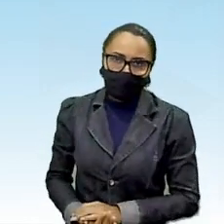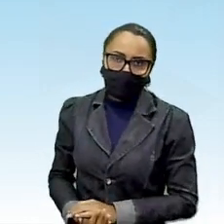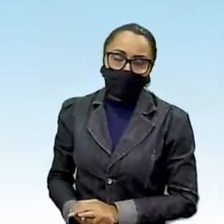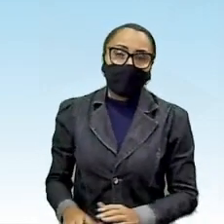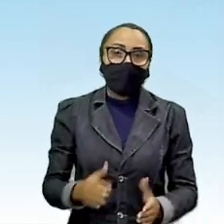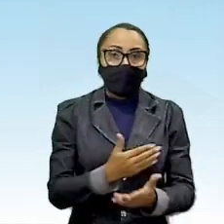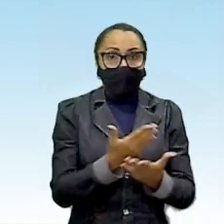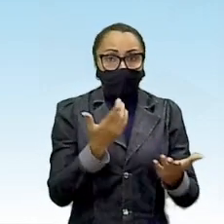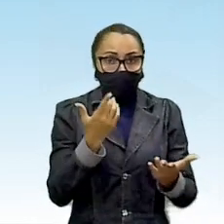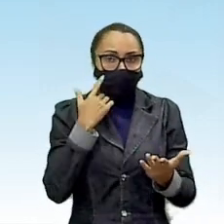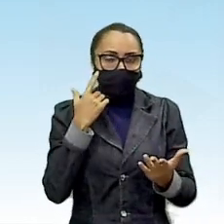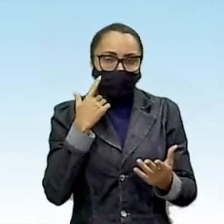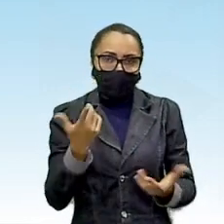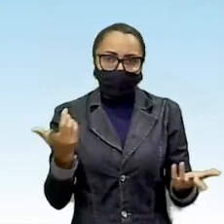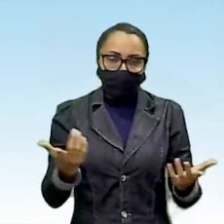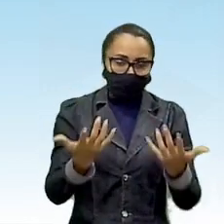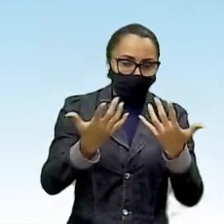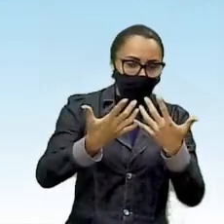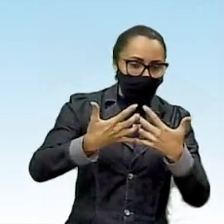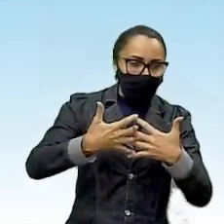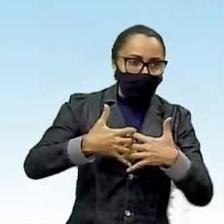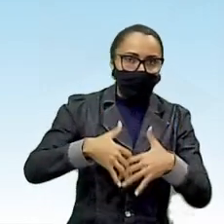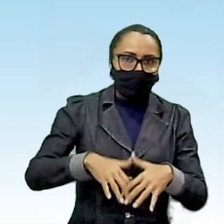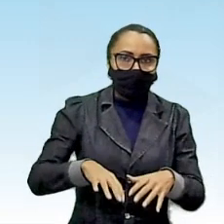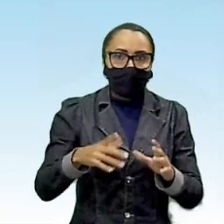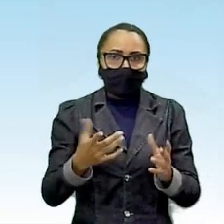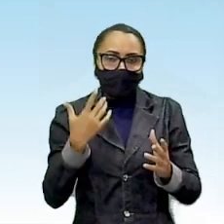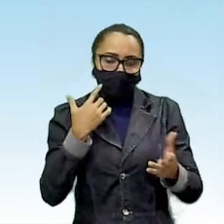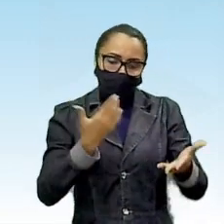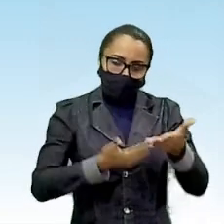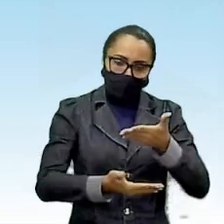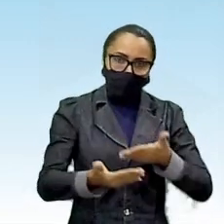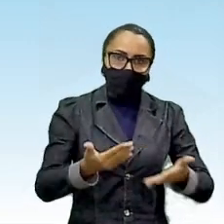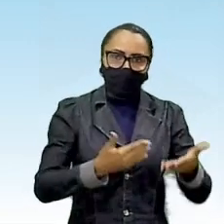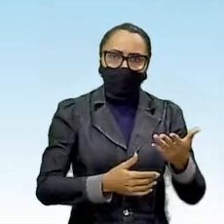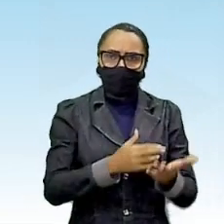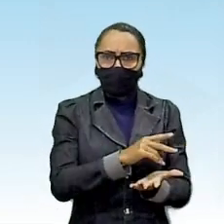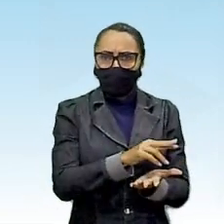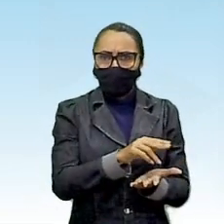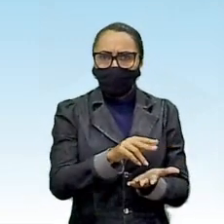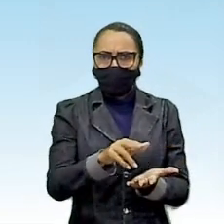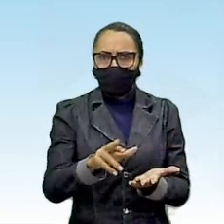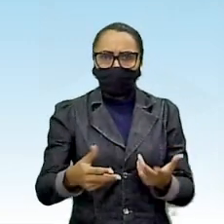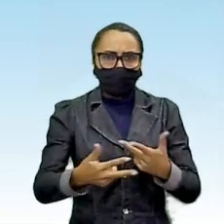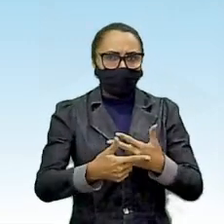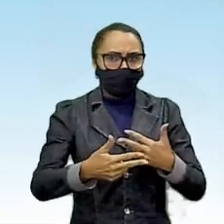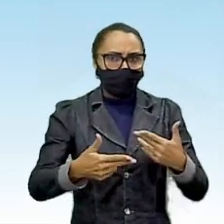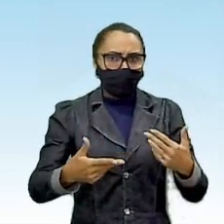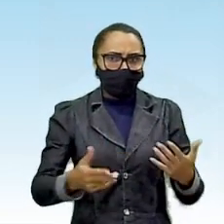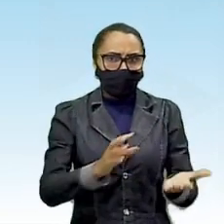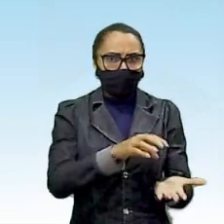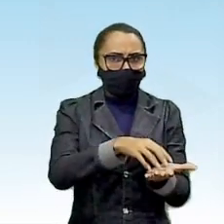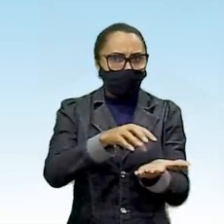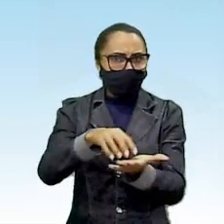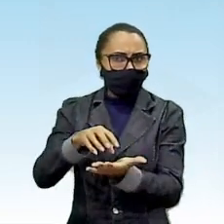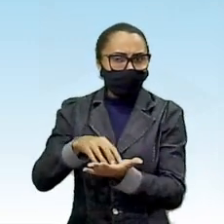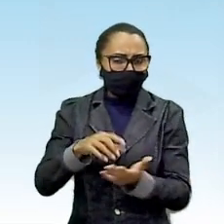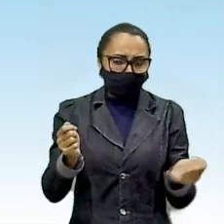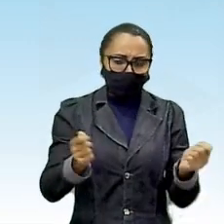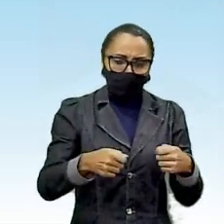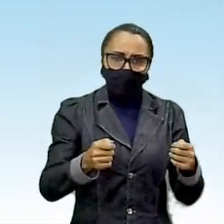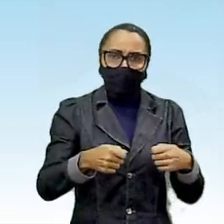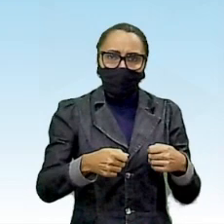ações multidisciplinares devem se envolver diversos atores, diversos cargos, como a